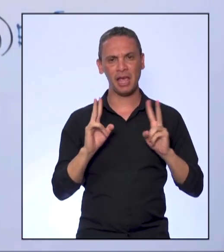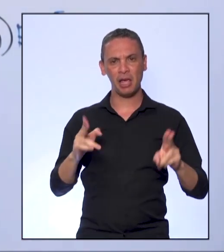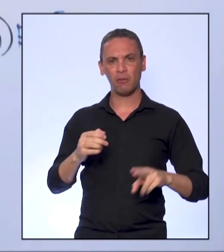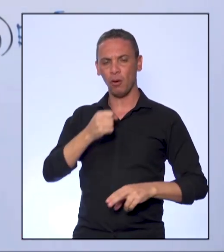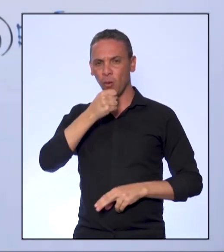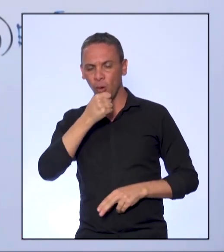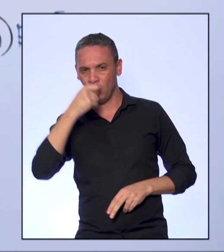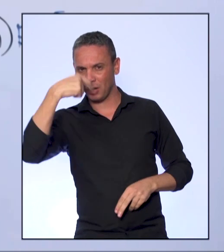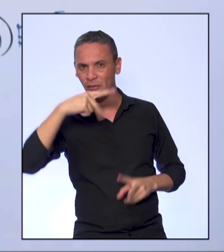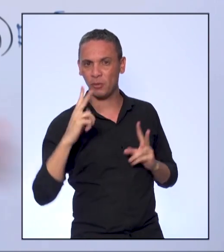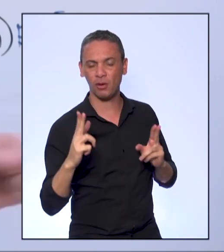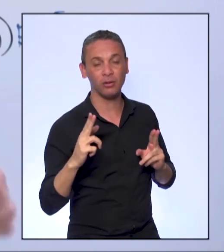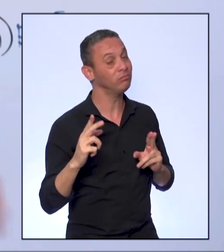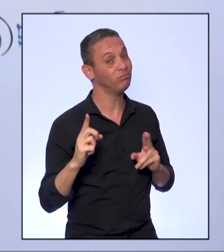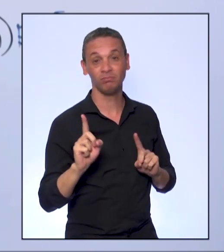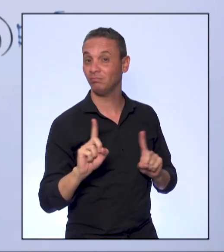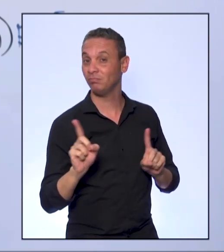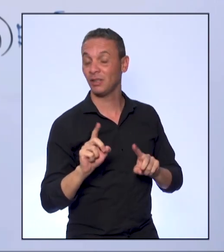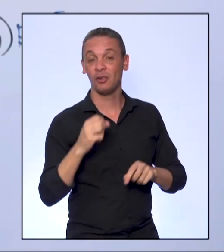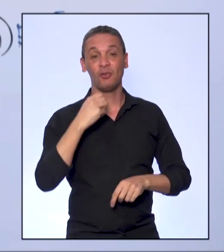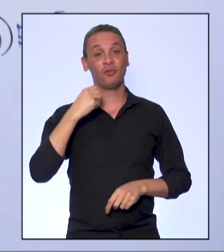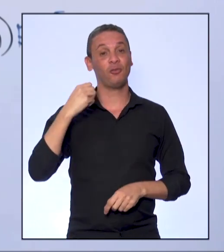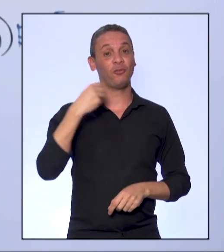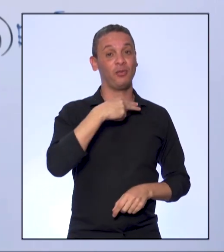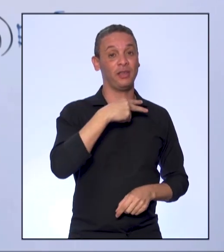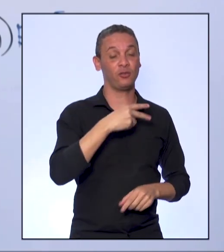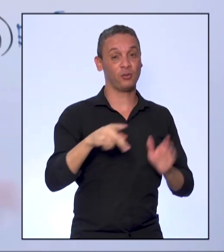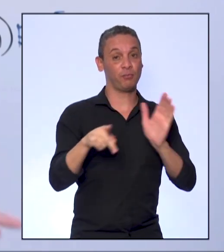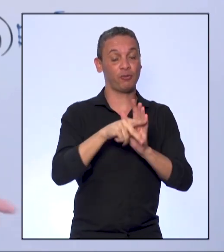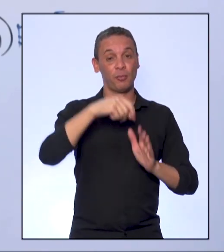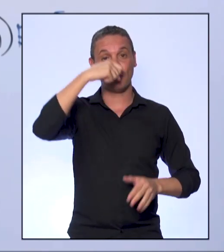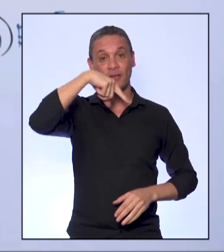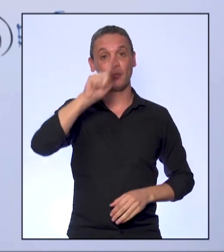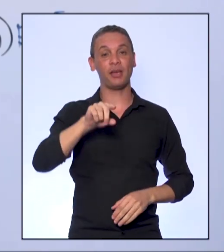Não, galera. O vírus causador da gripe é a influenza. O vírus